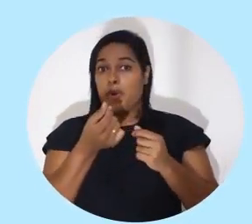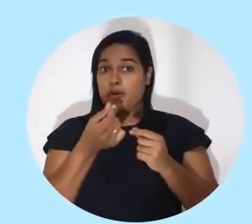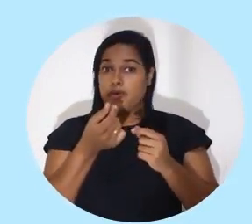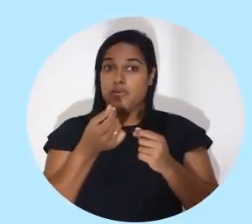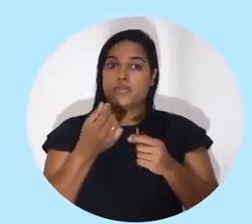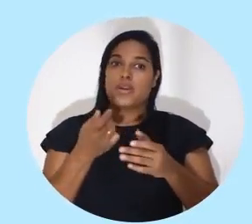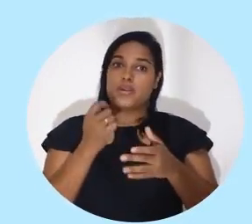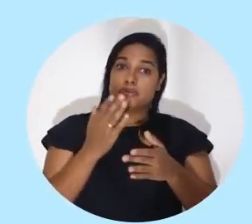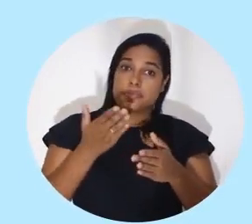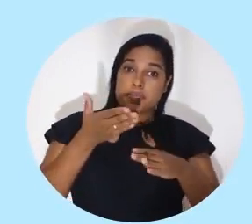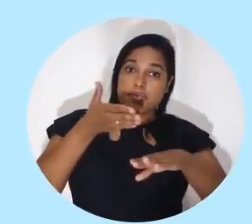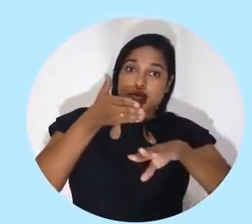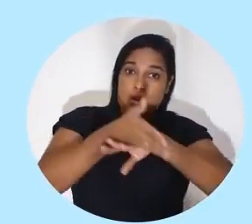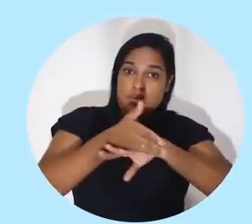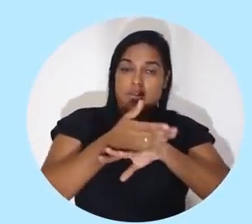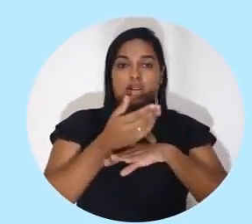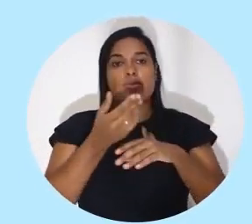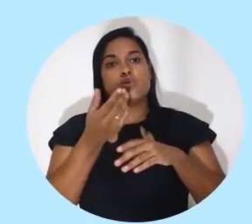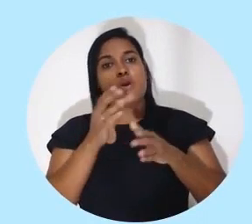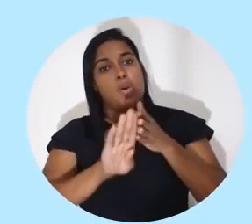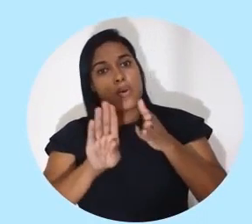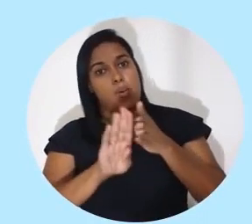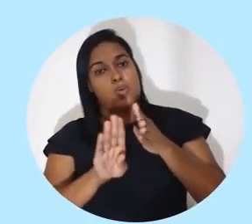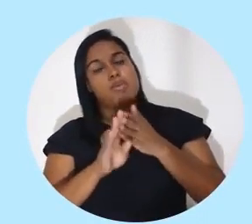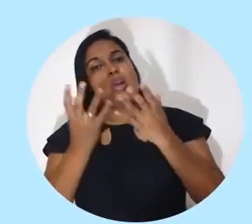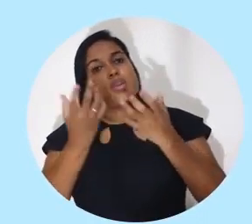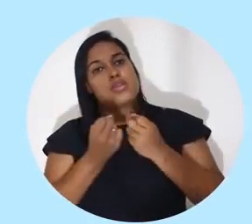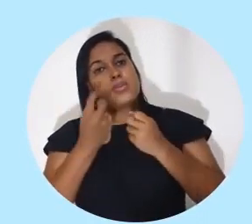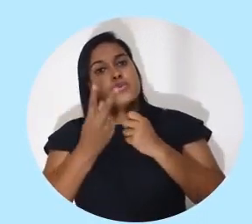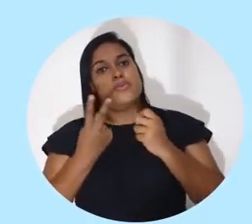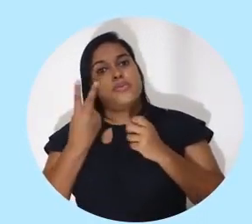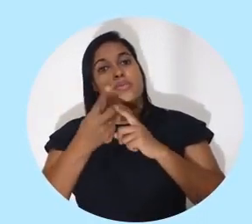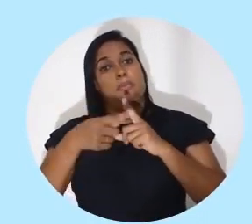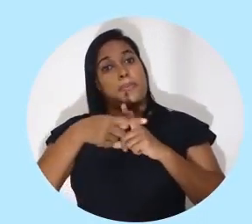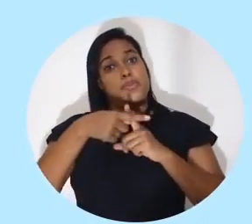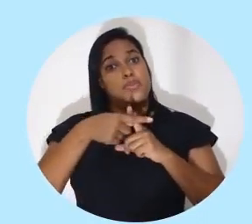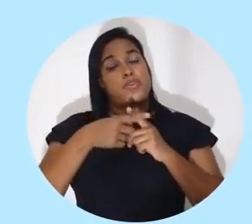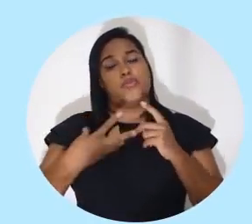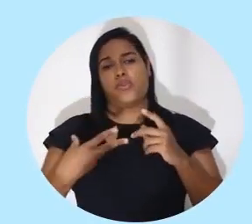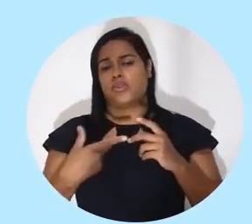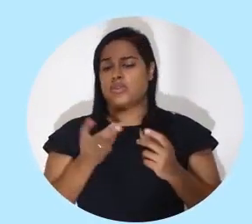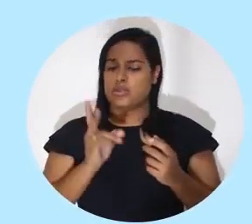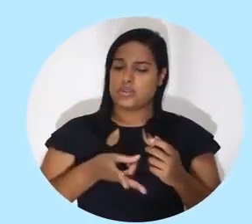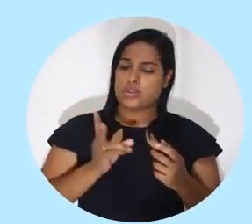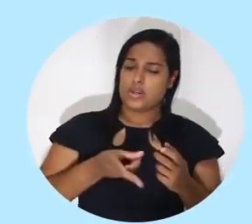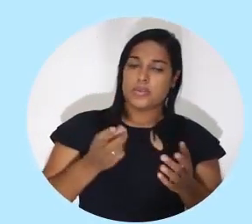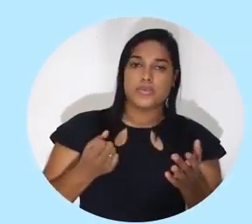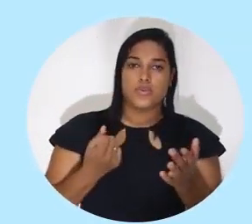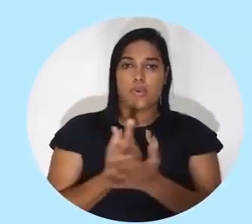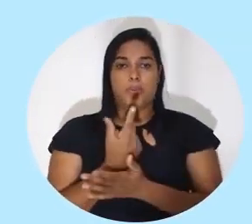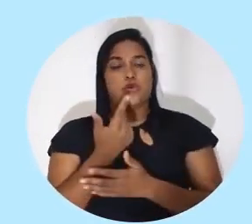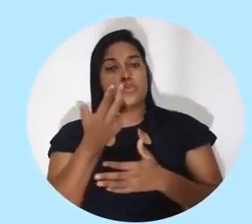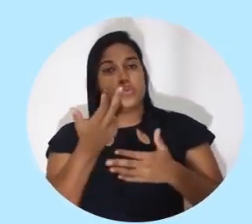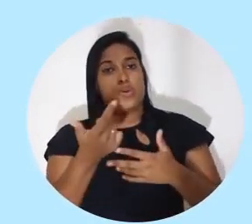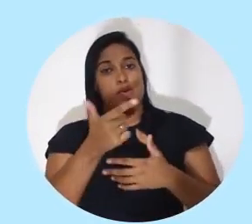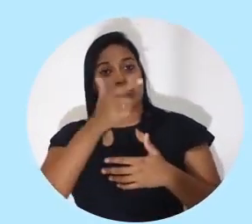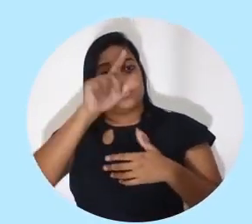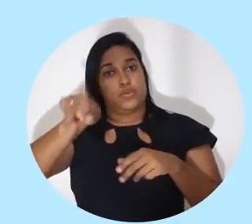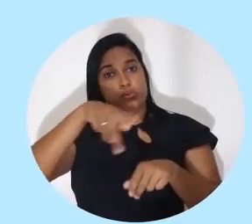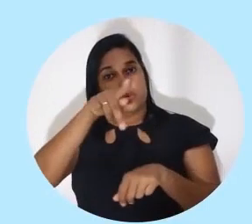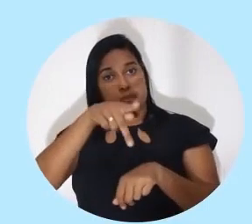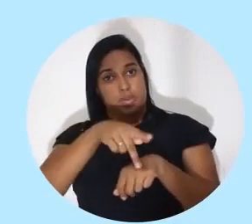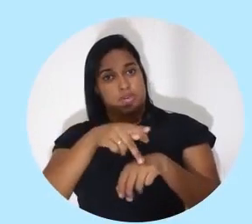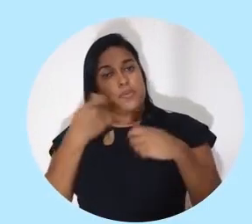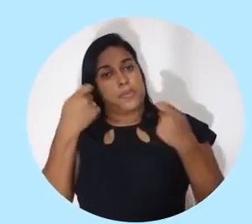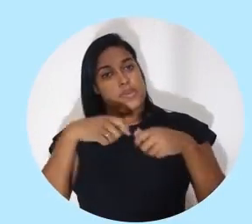numa conta do balanço de pagamentos e receberá o valor positivo. E toda vez que compramos algo lá fora do país ou precisamos